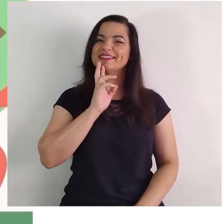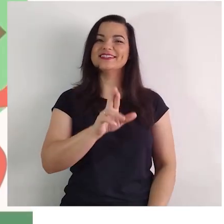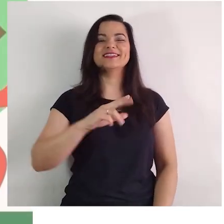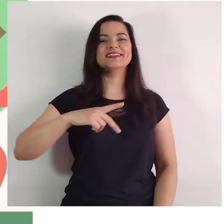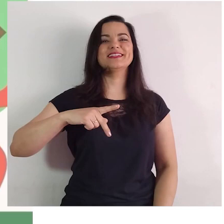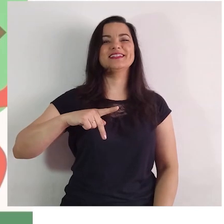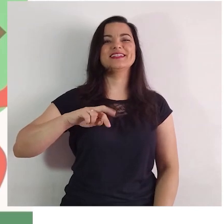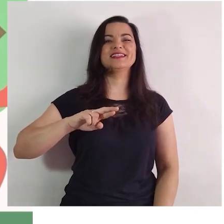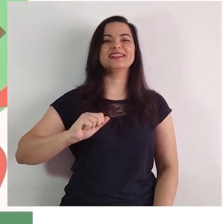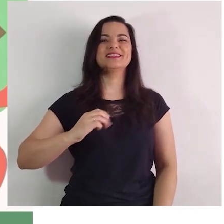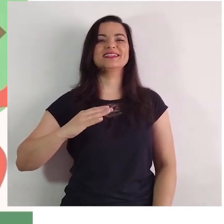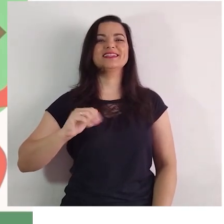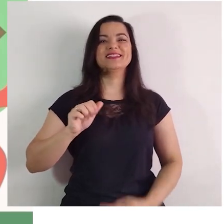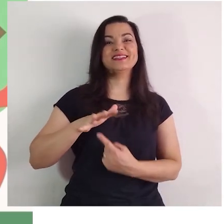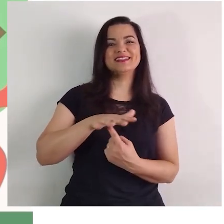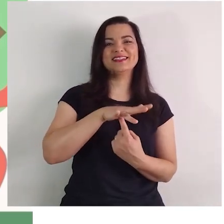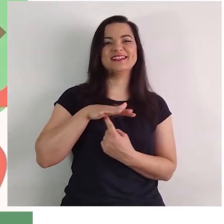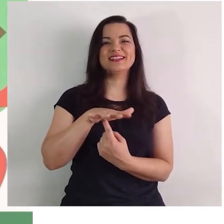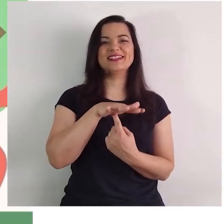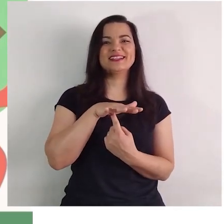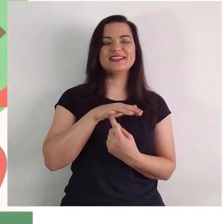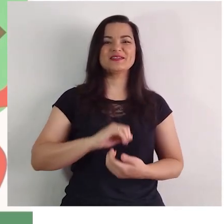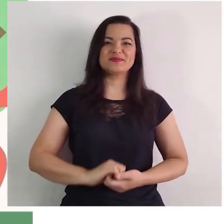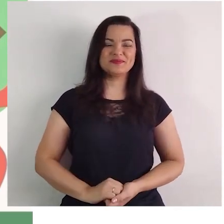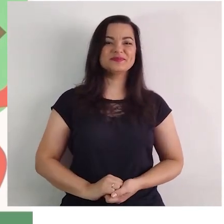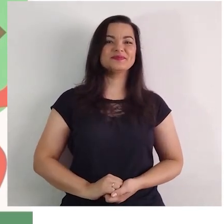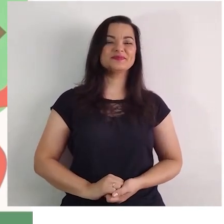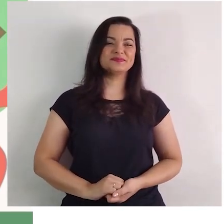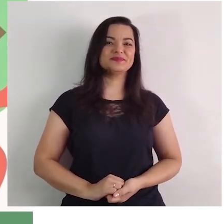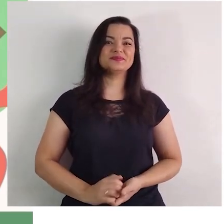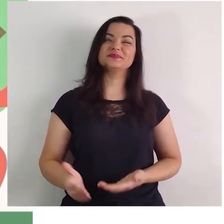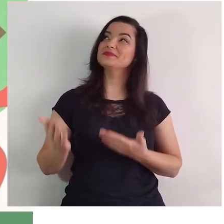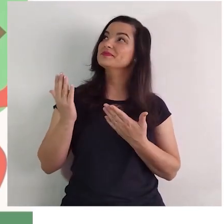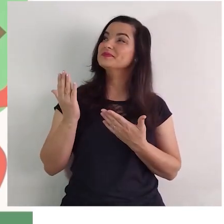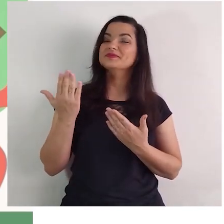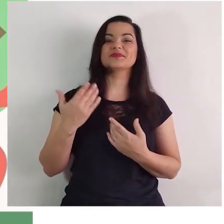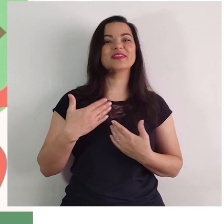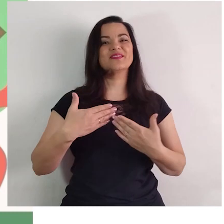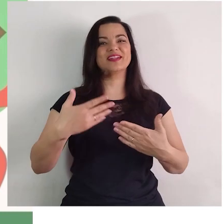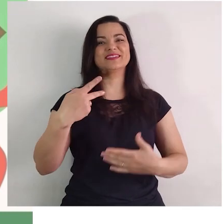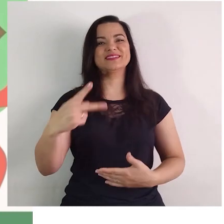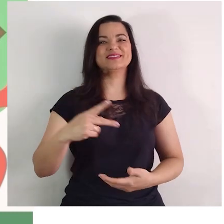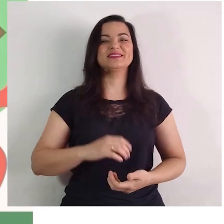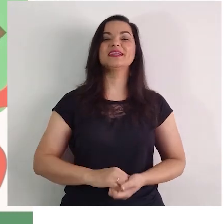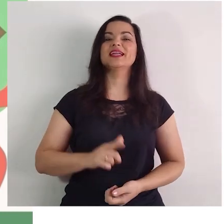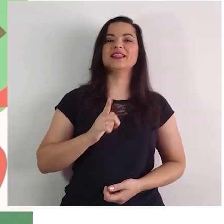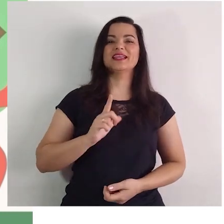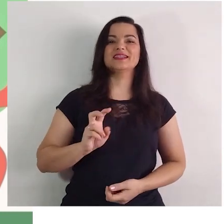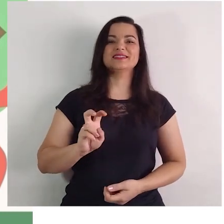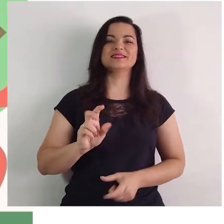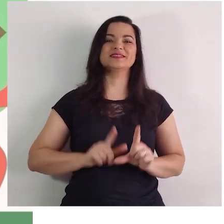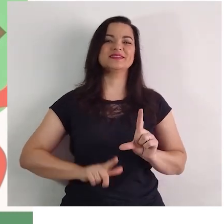É a praça. Muito bem, a palavrinha praça está aí na sua frente e ela